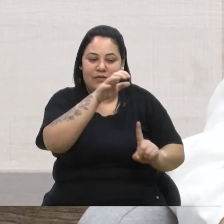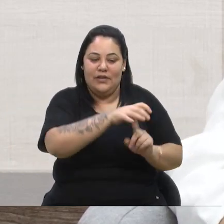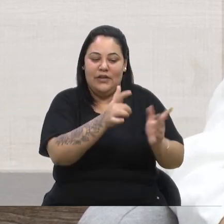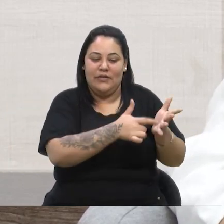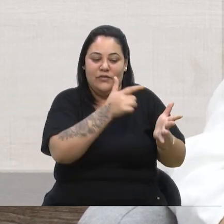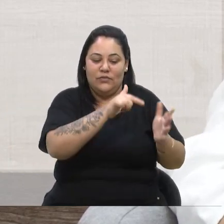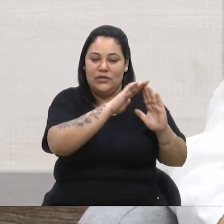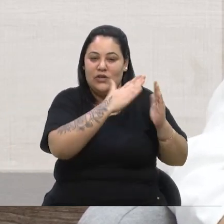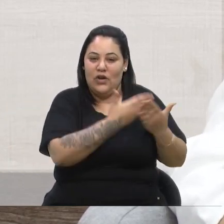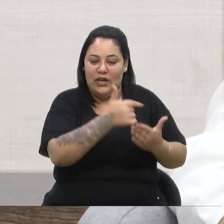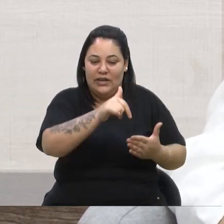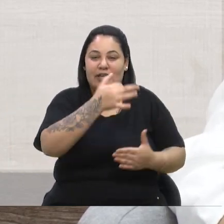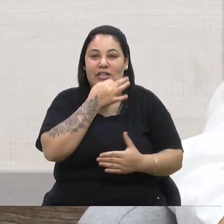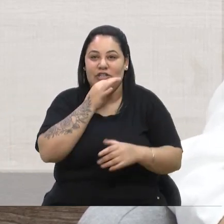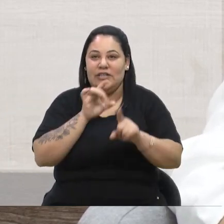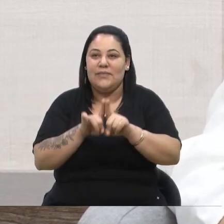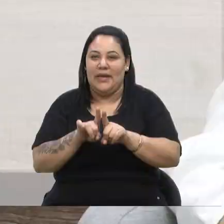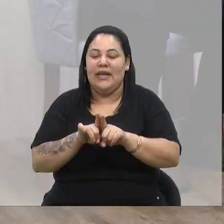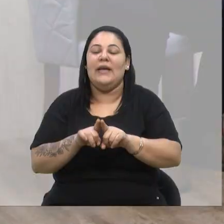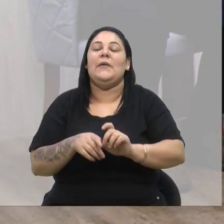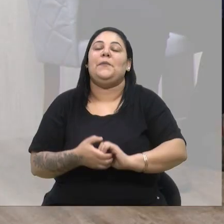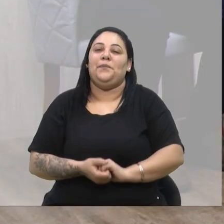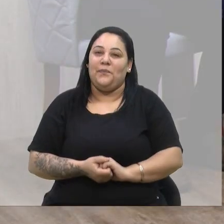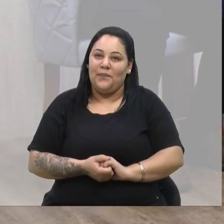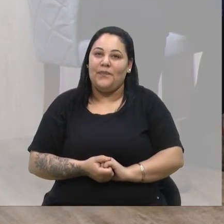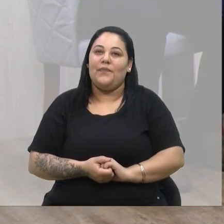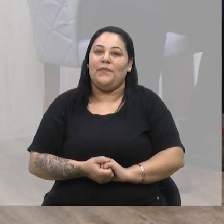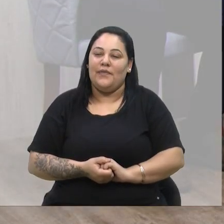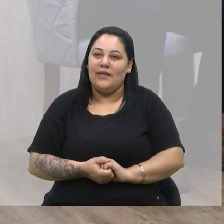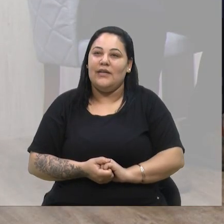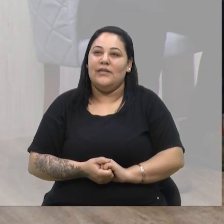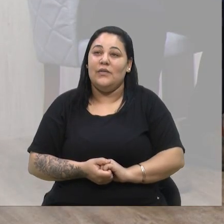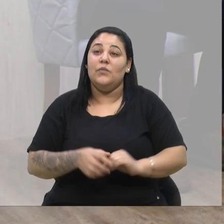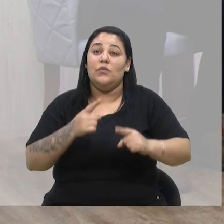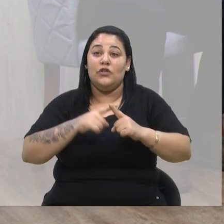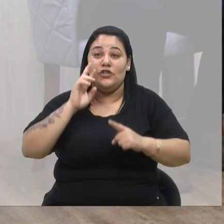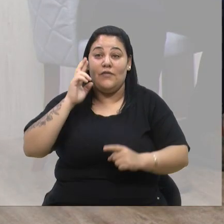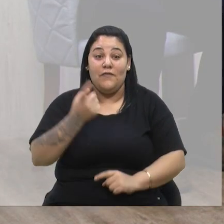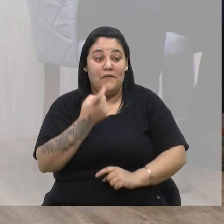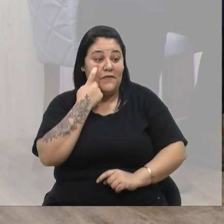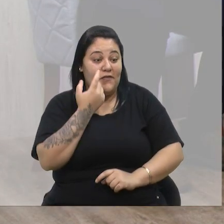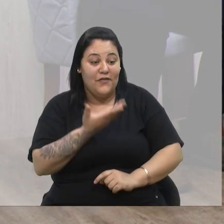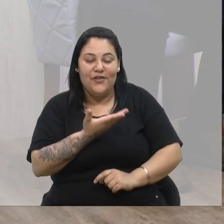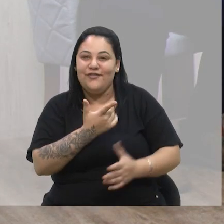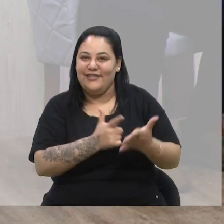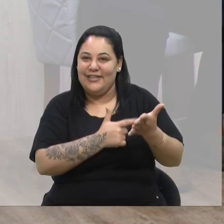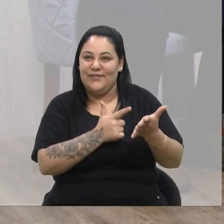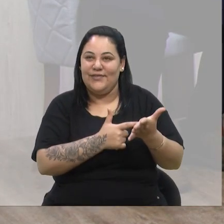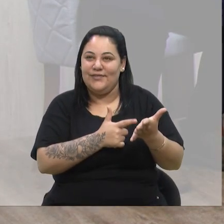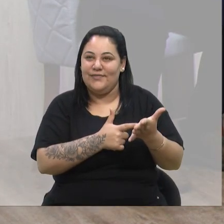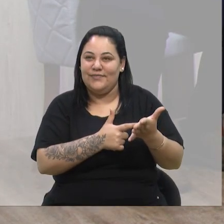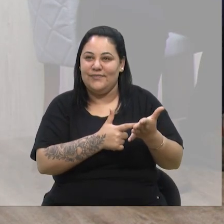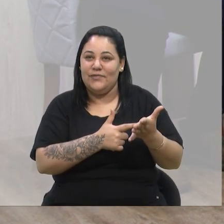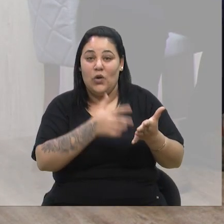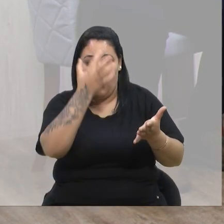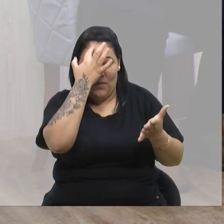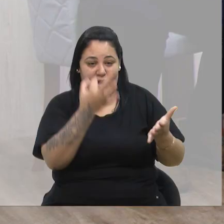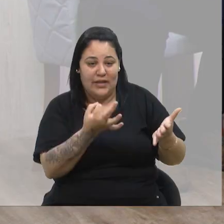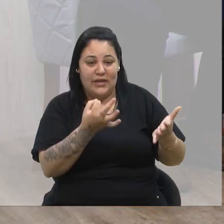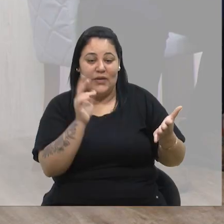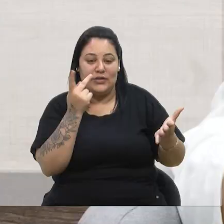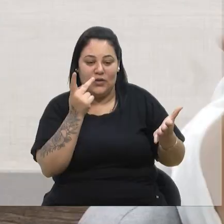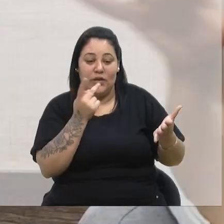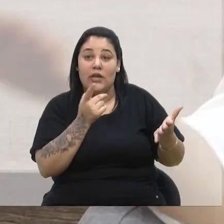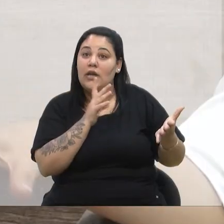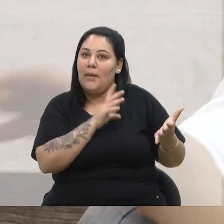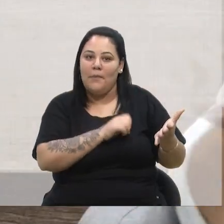Livro de uma escola aqui de Caxias. Que legal. Né? Então, porque a direção viu o livro e aí